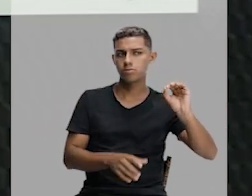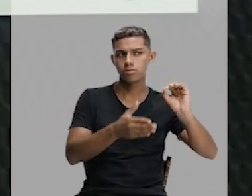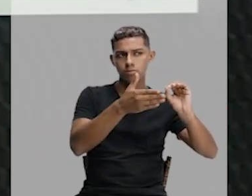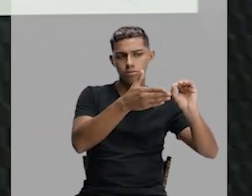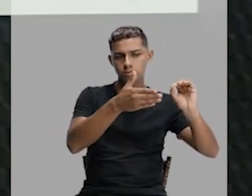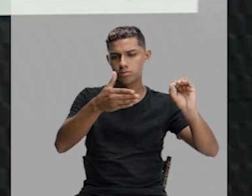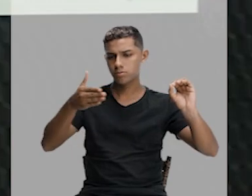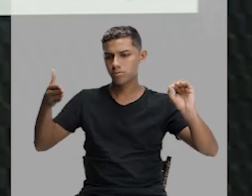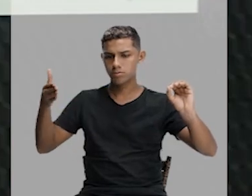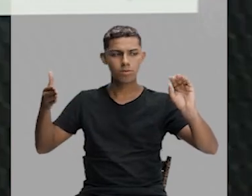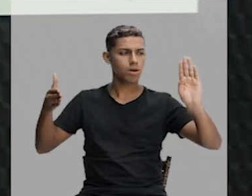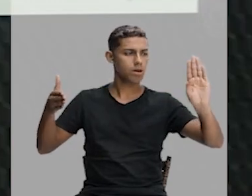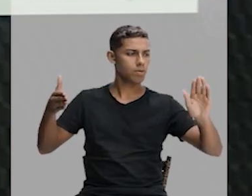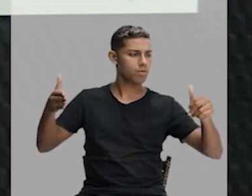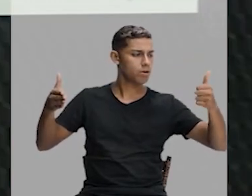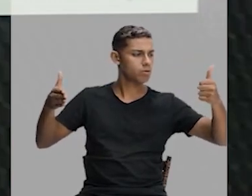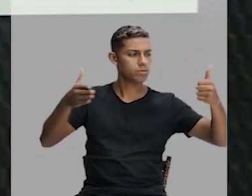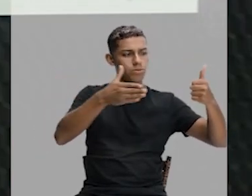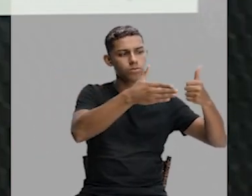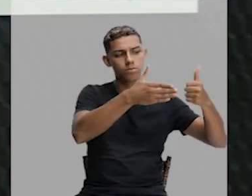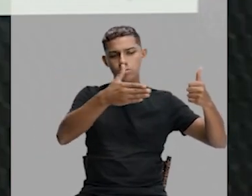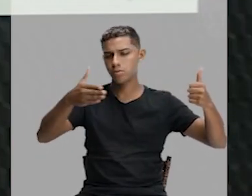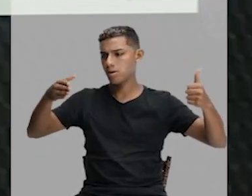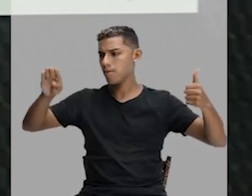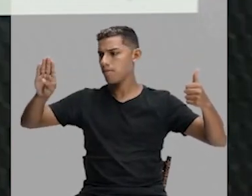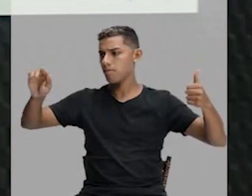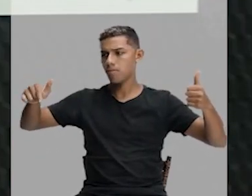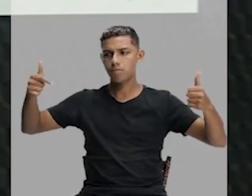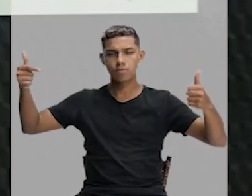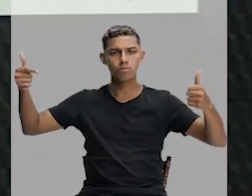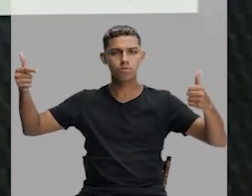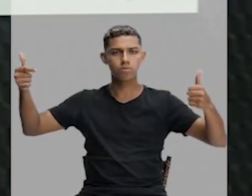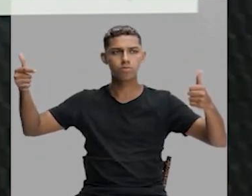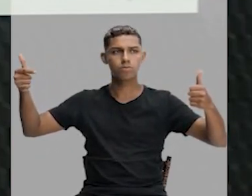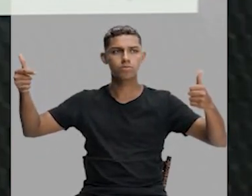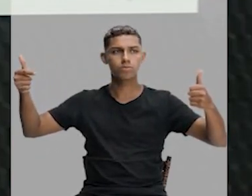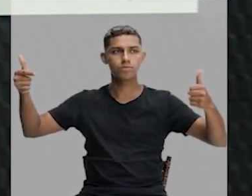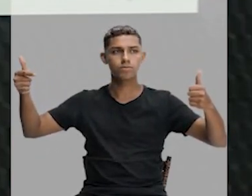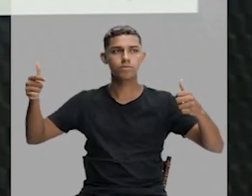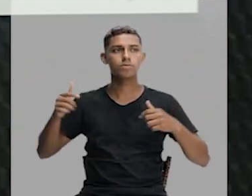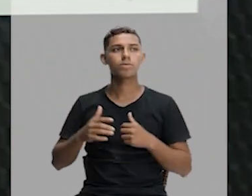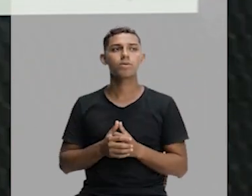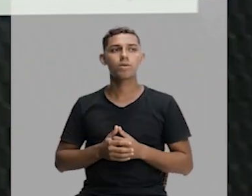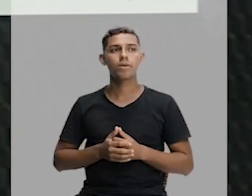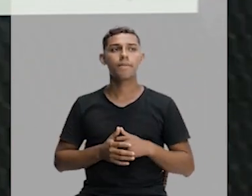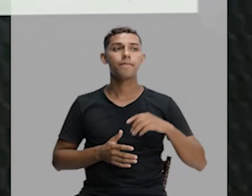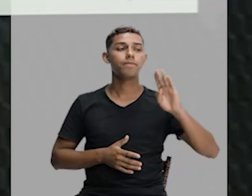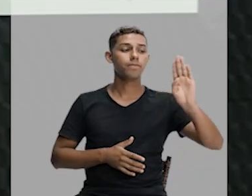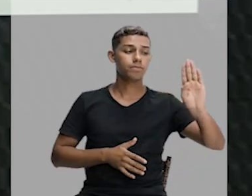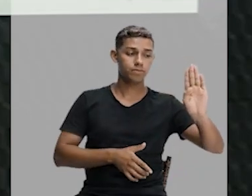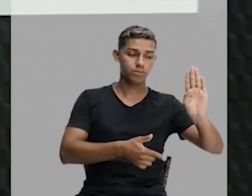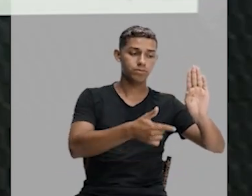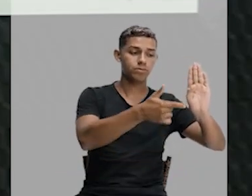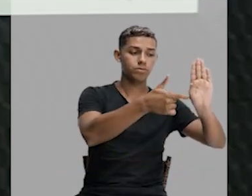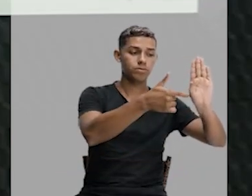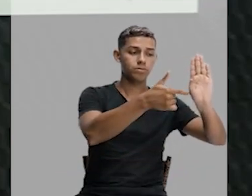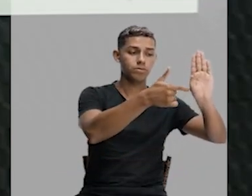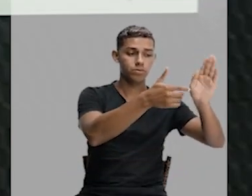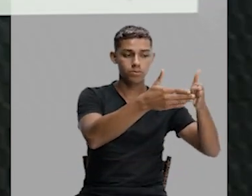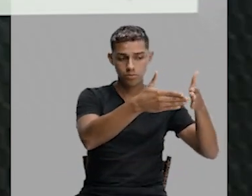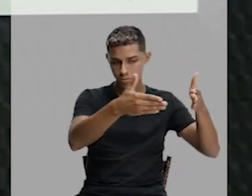B2. Certo? B1 até B2. Esse que vai de B2